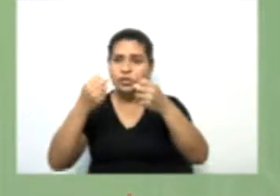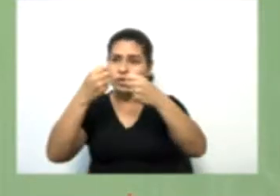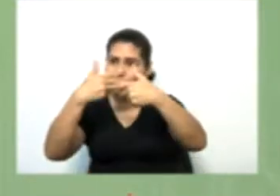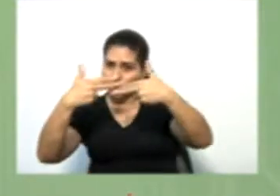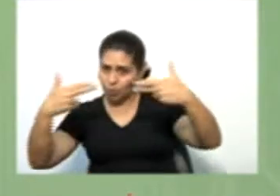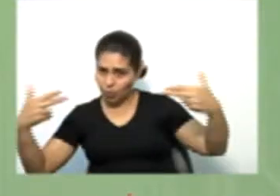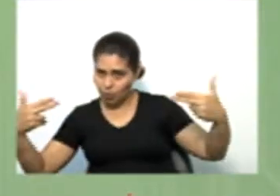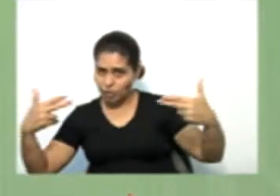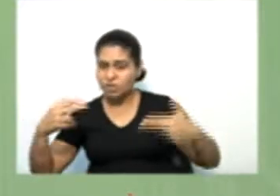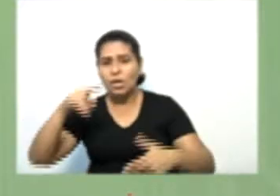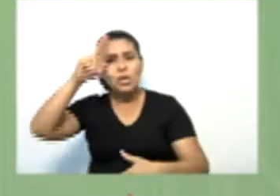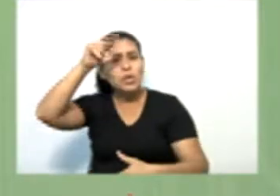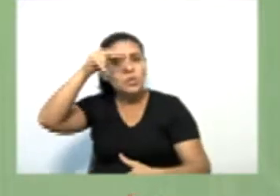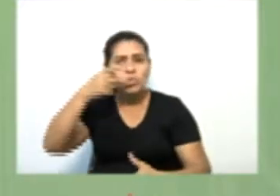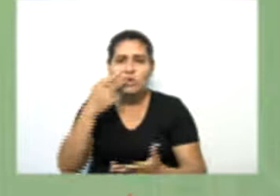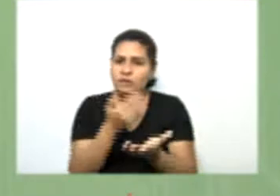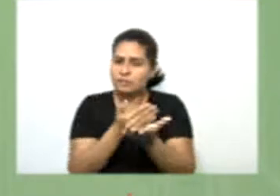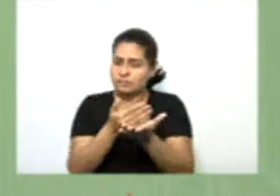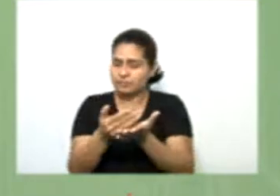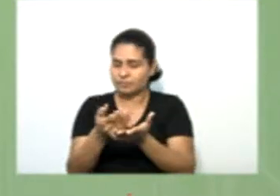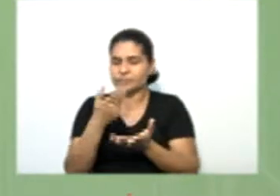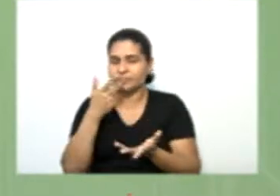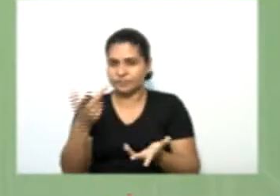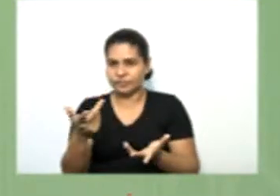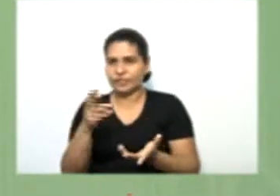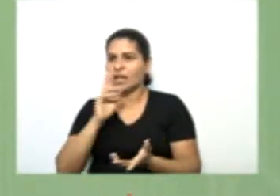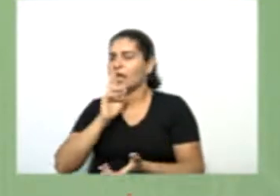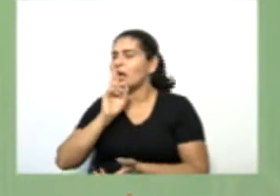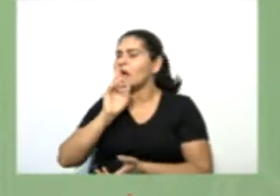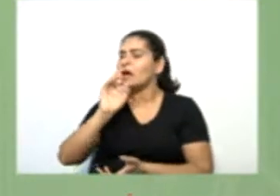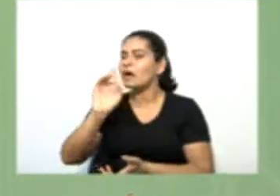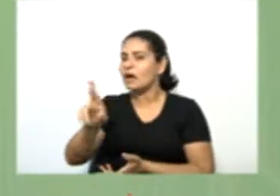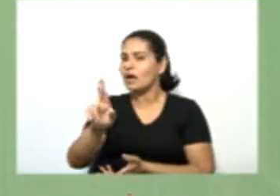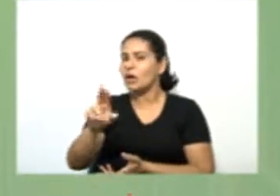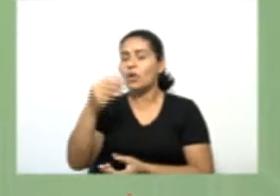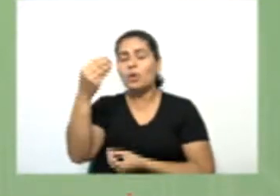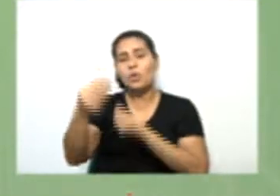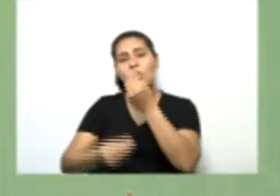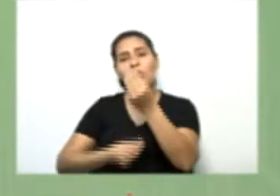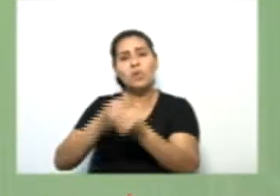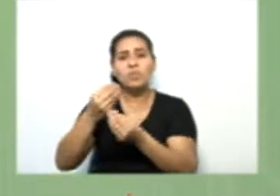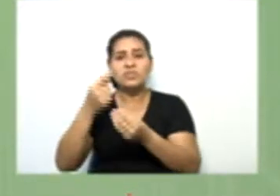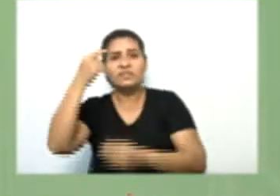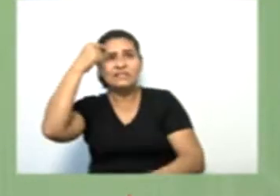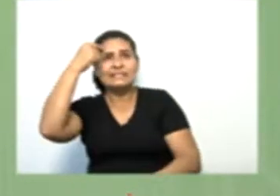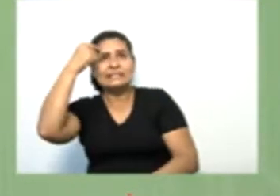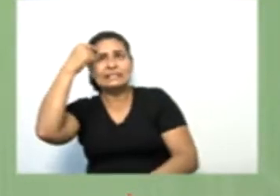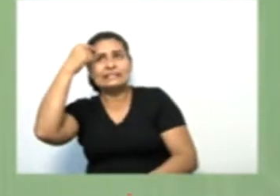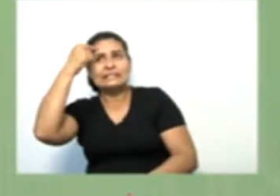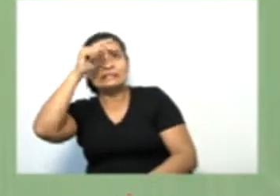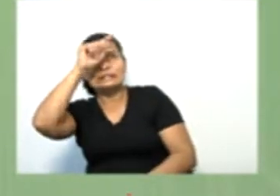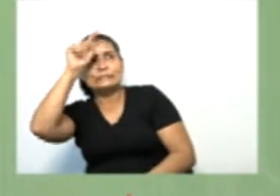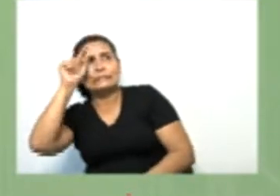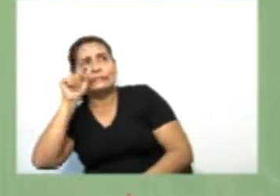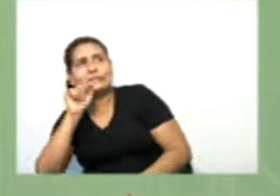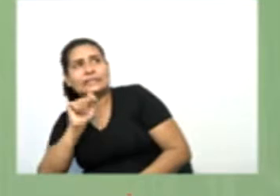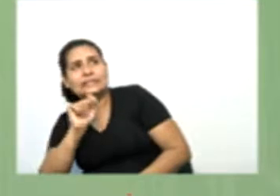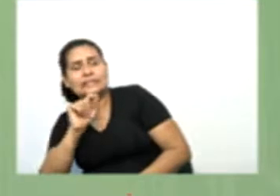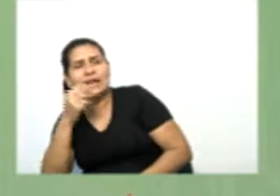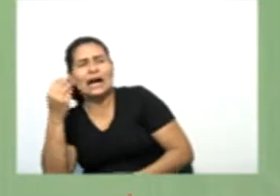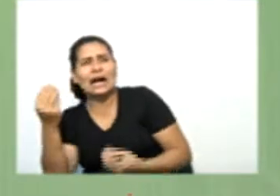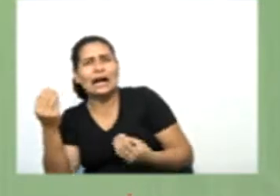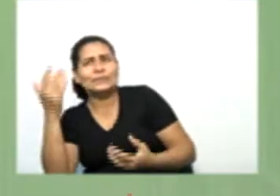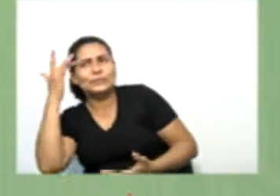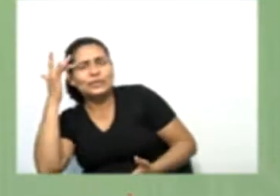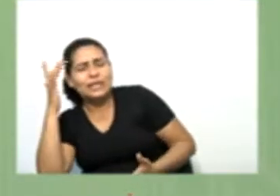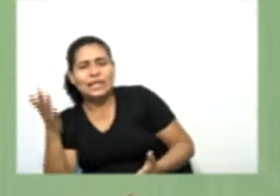algo, nunca inicie a resposta como se estivesse com dúvida. Isso é horrível. Isso